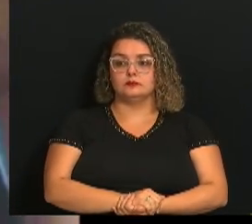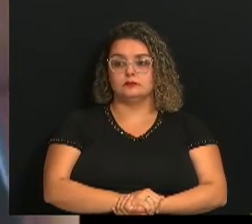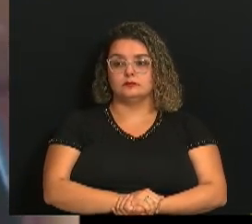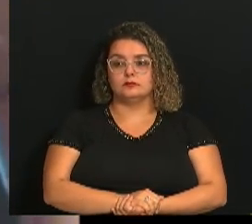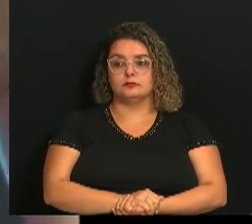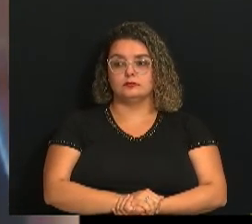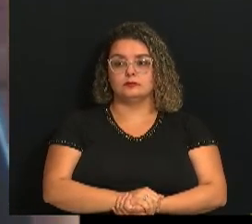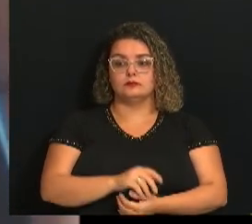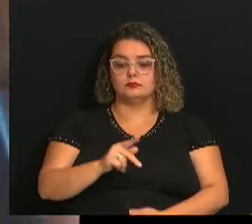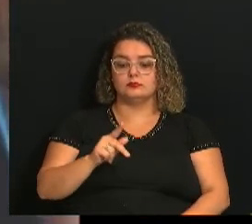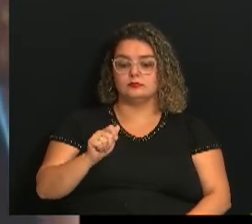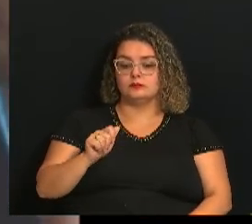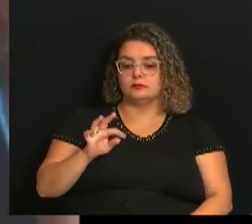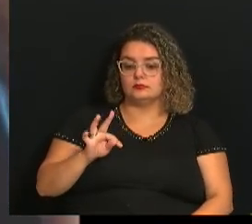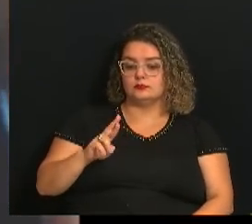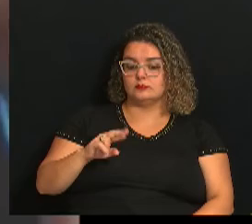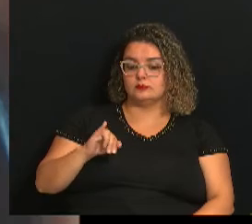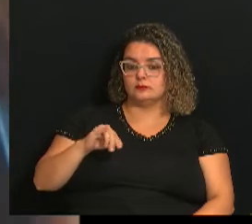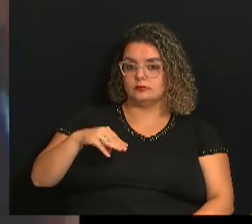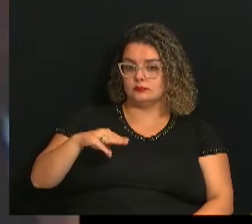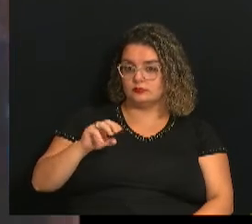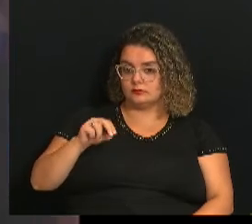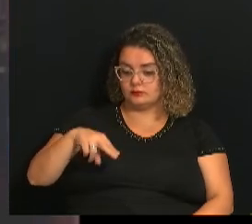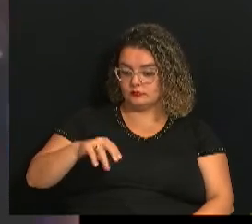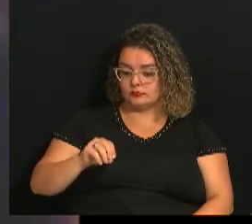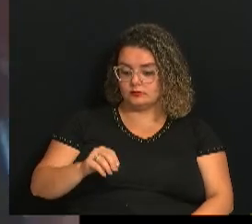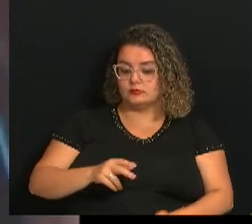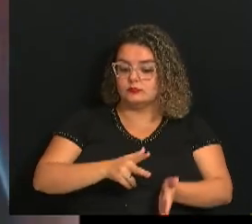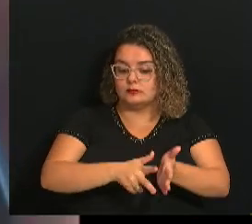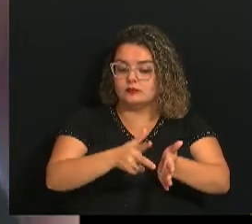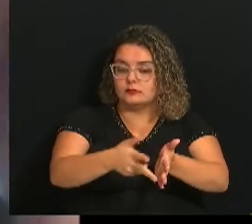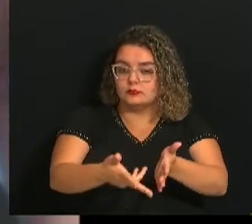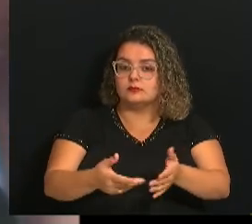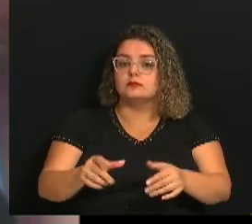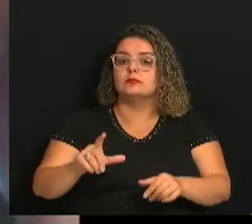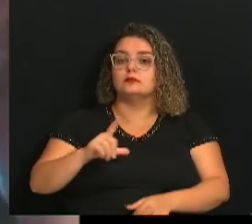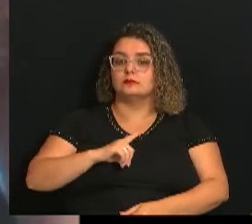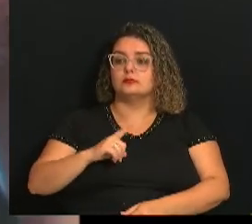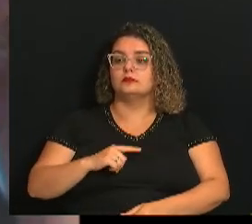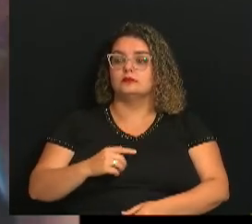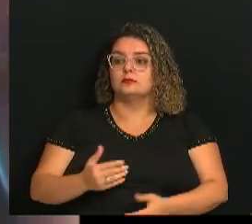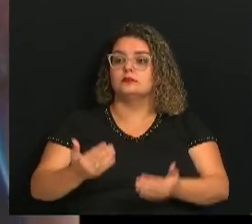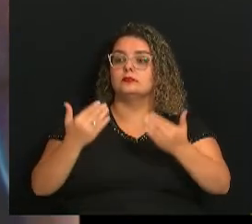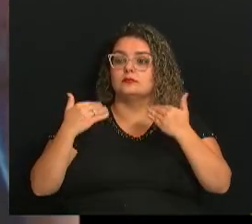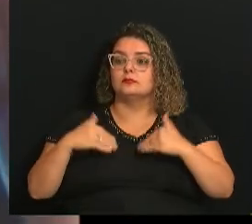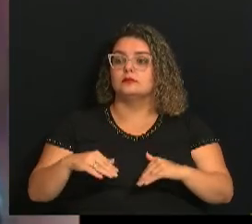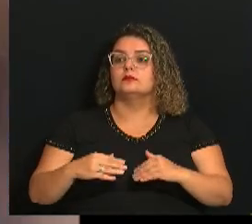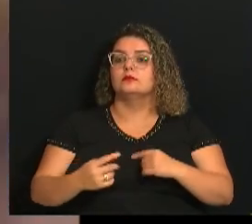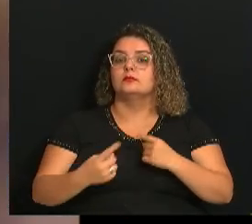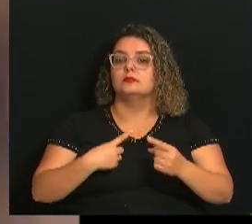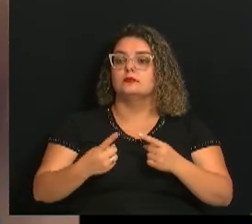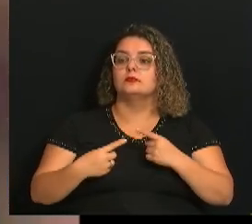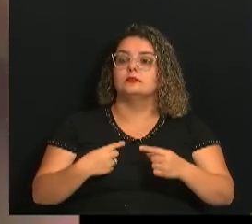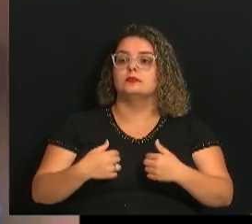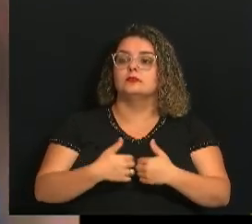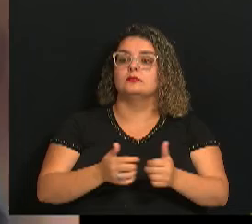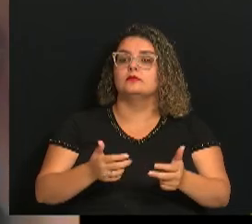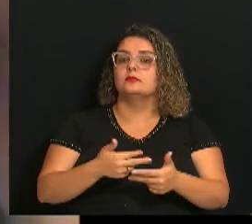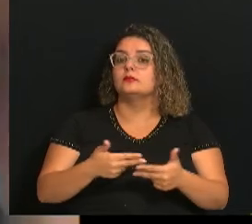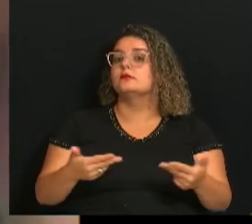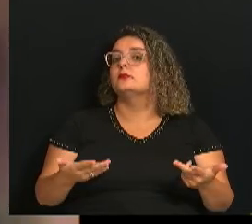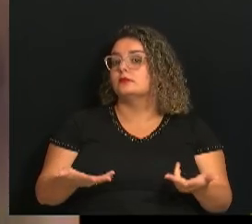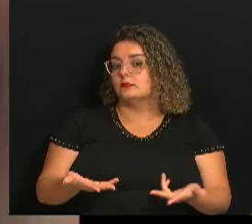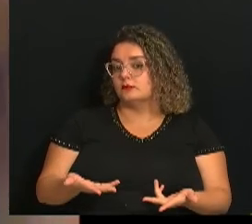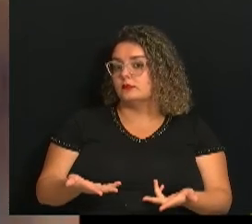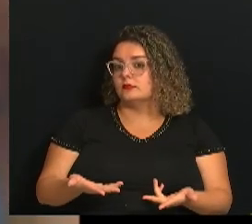patrimônio ferroviário, ele tem no plano de fundo dele um debate sobre mobilidade e transporte